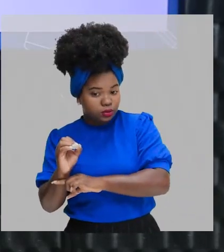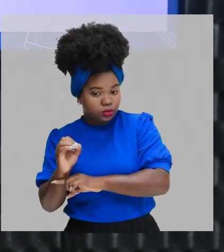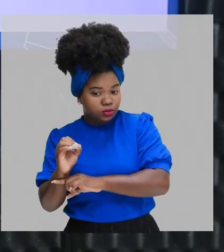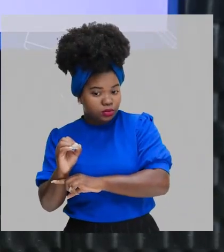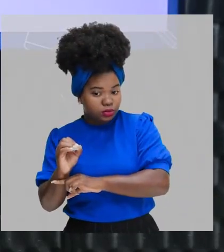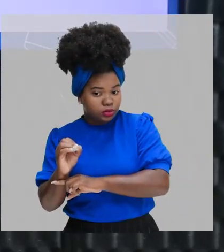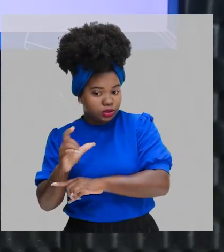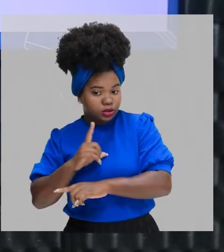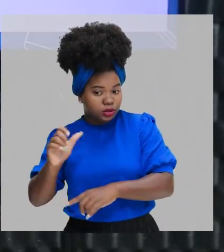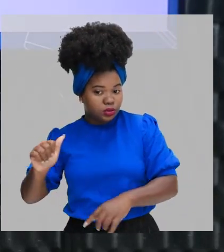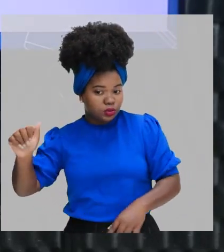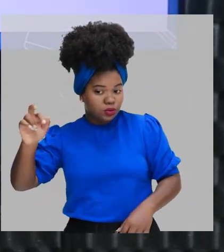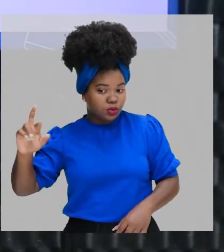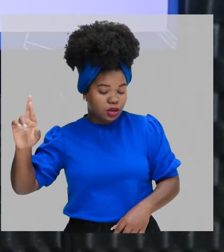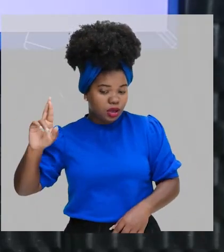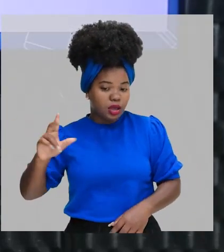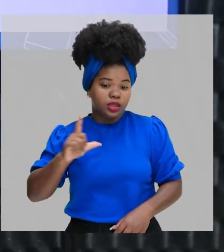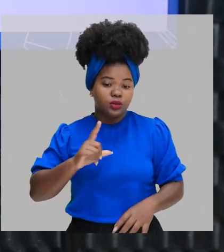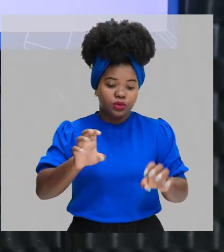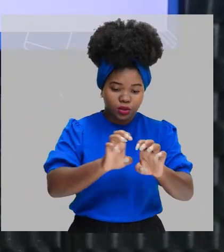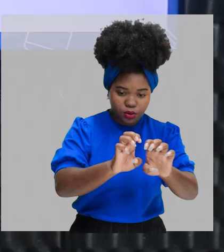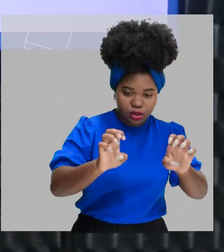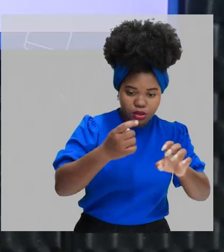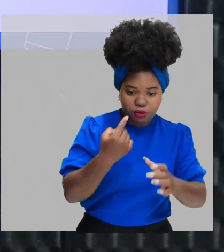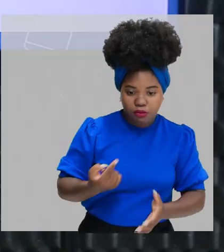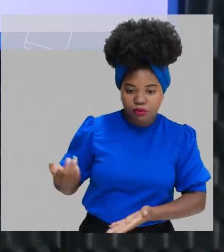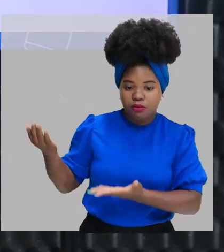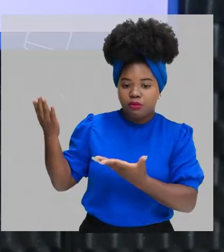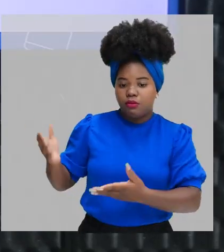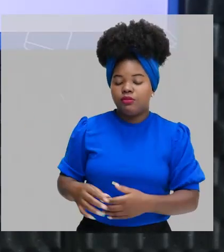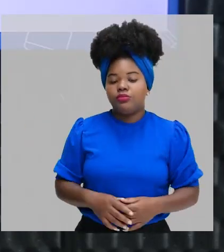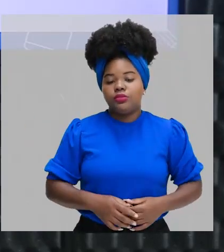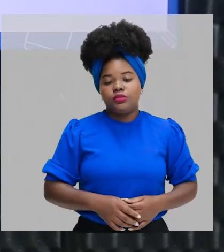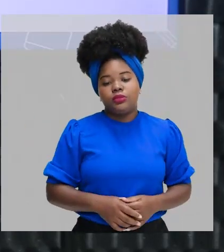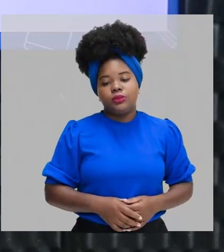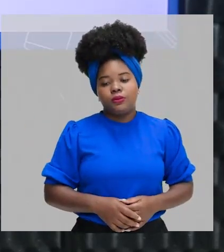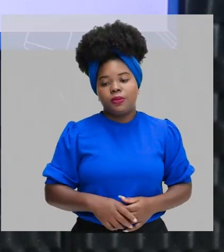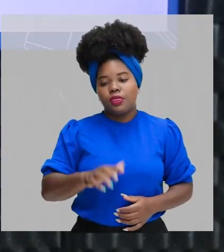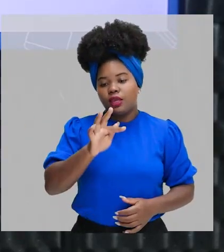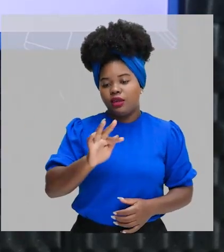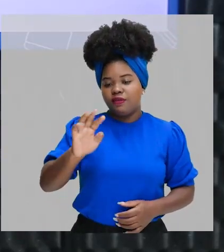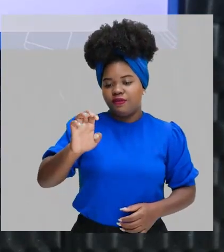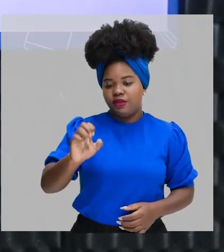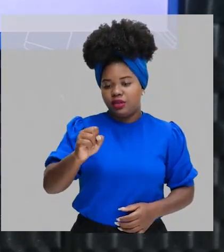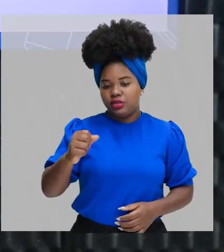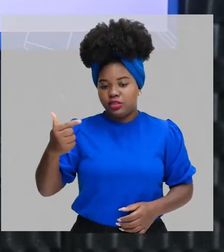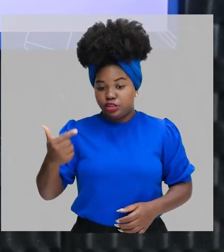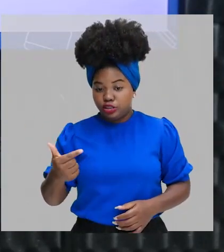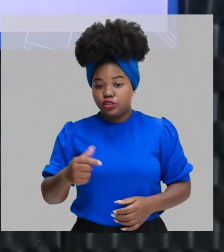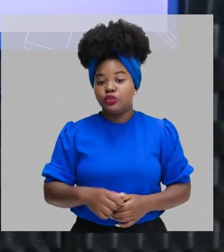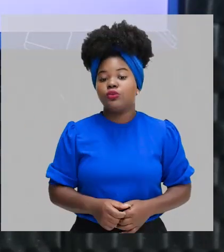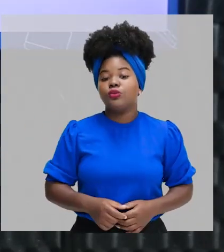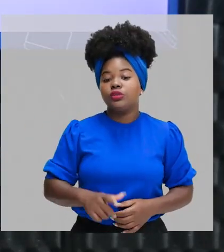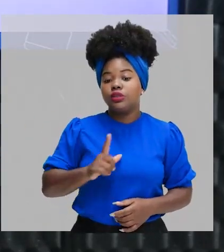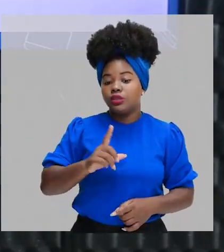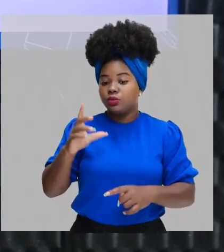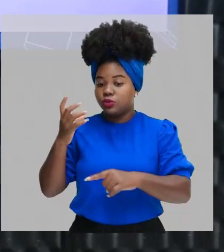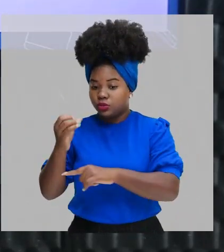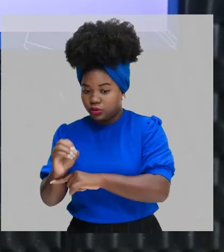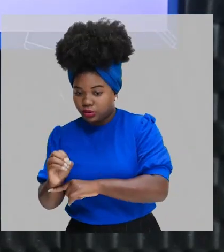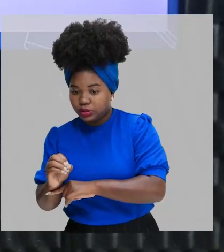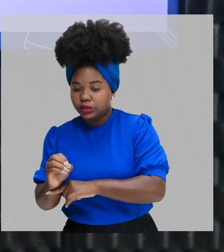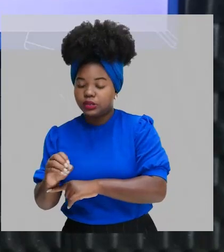ar, segundo a equação. Então, nós temos aqui a equação. A pirita reagindo com o oxigênio, lembrando, esse